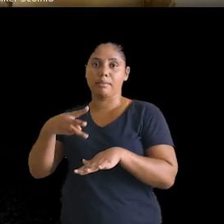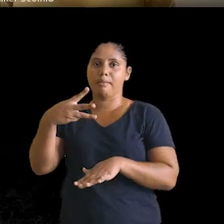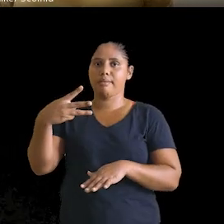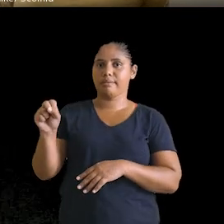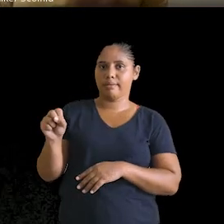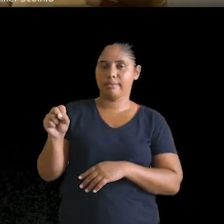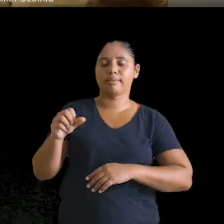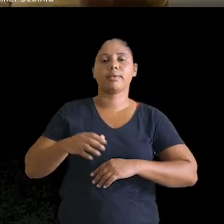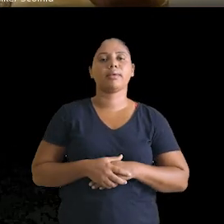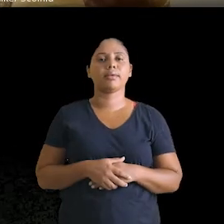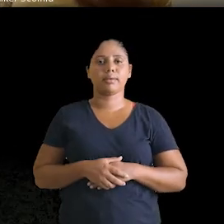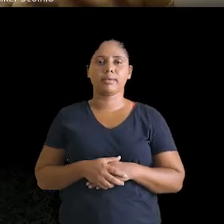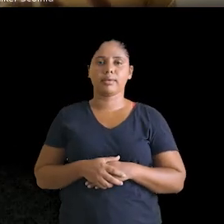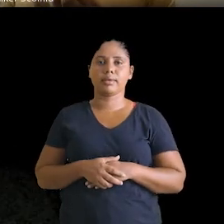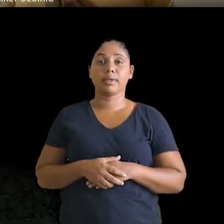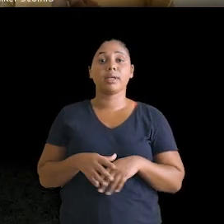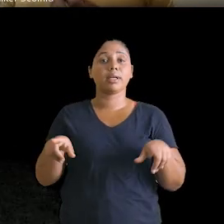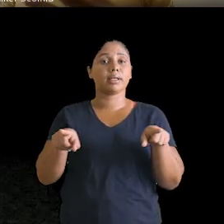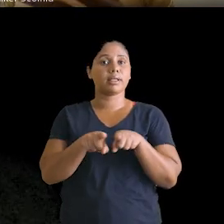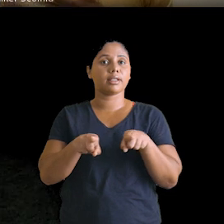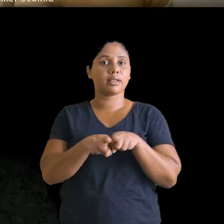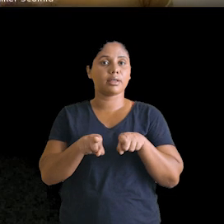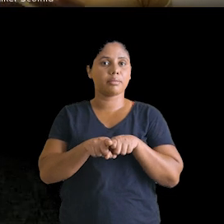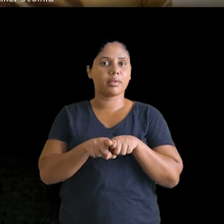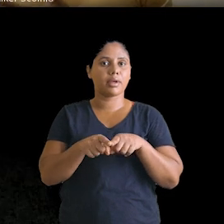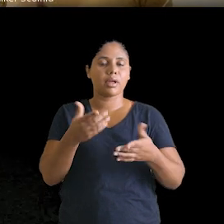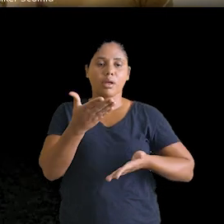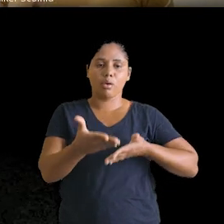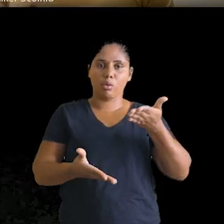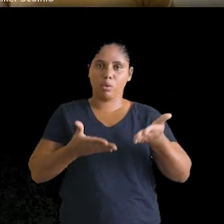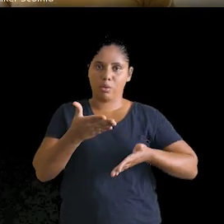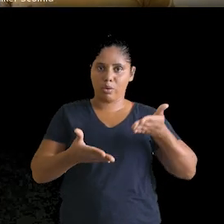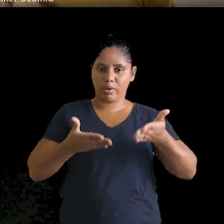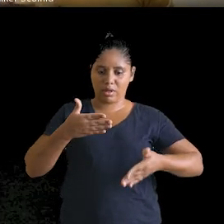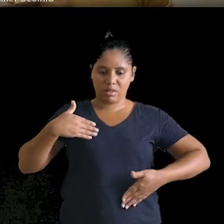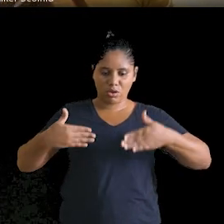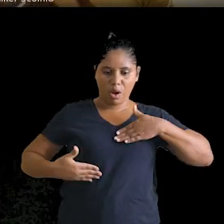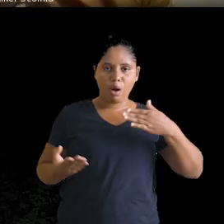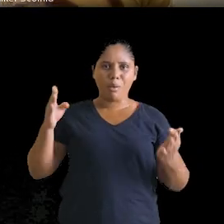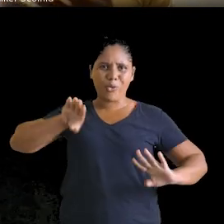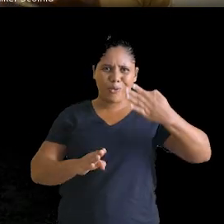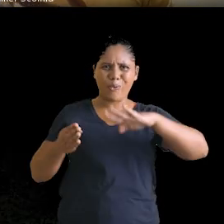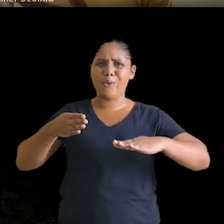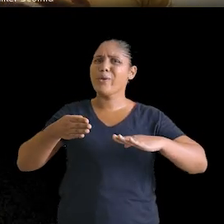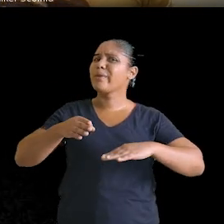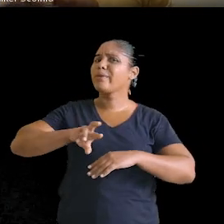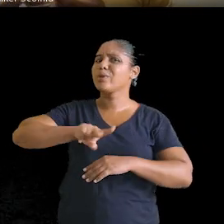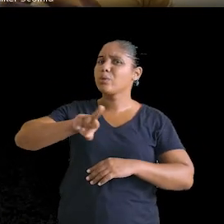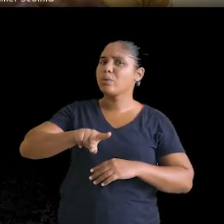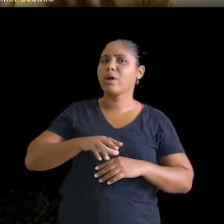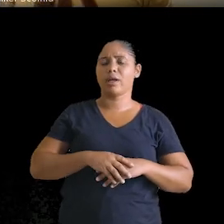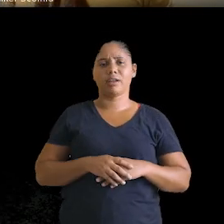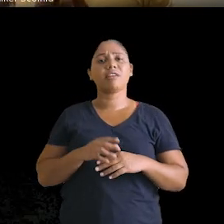E também falar que o cuidado ele deve ser expandido além do biológico da gestação, né? Pessoa passando pela segurança de